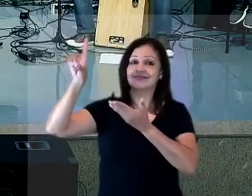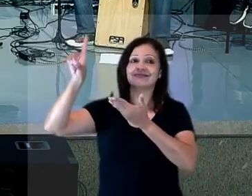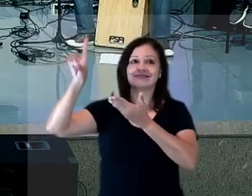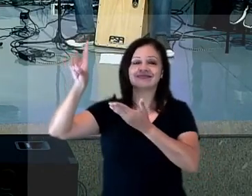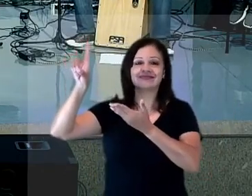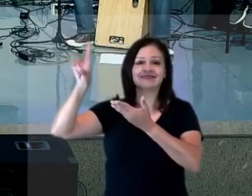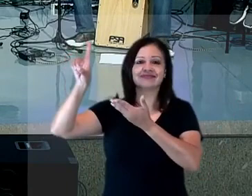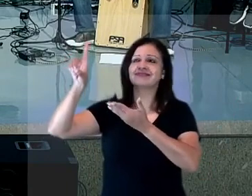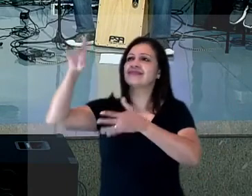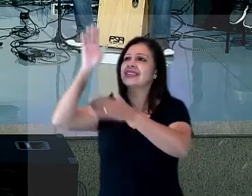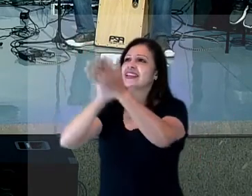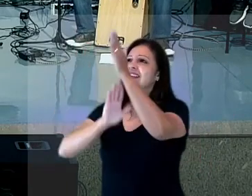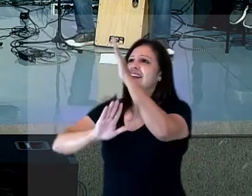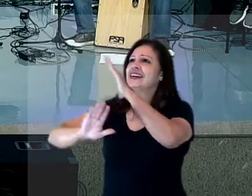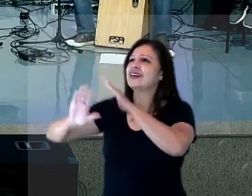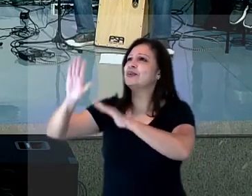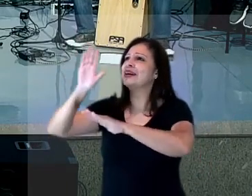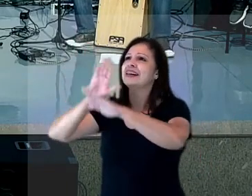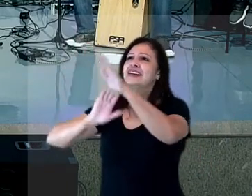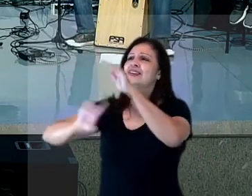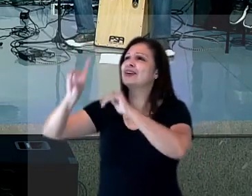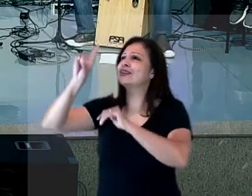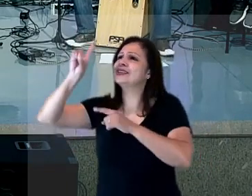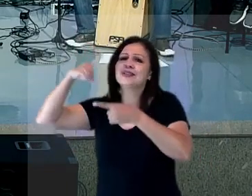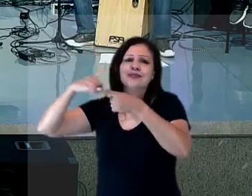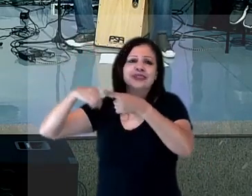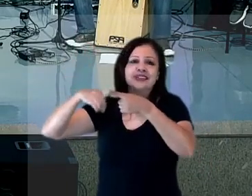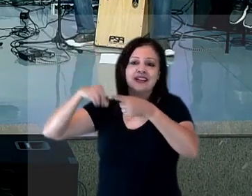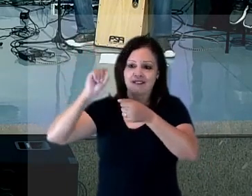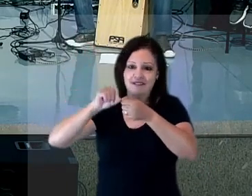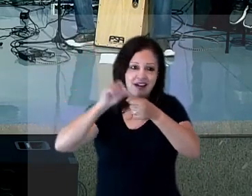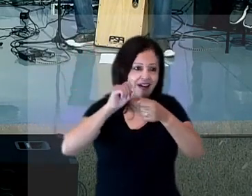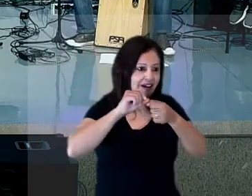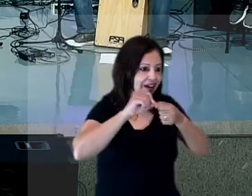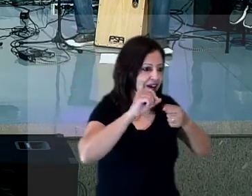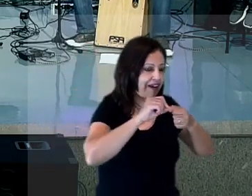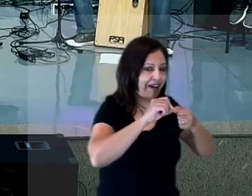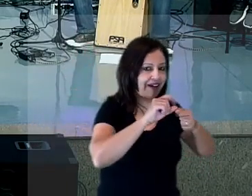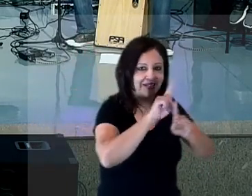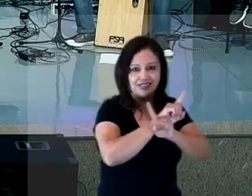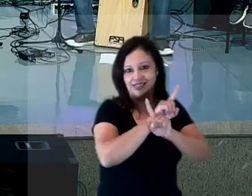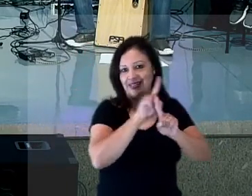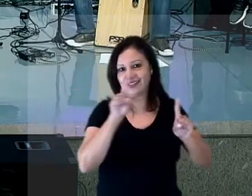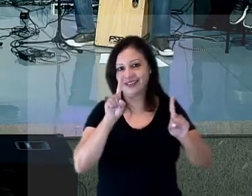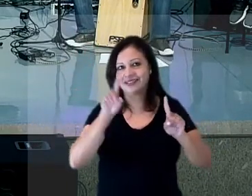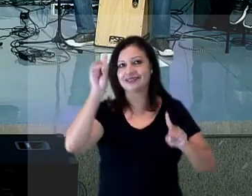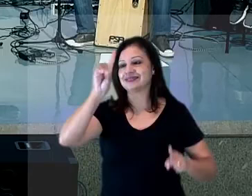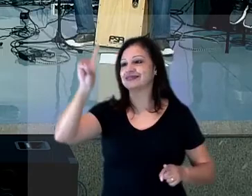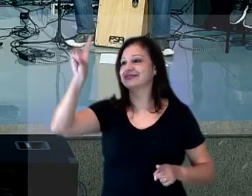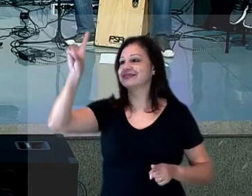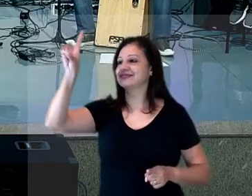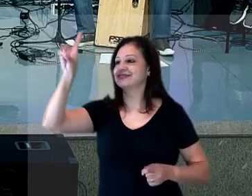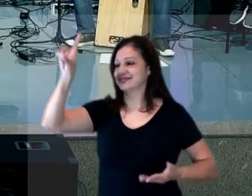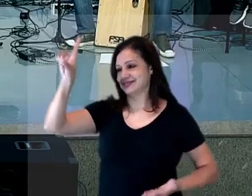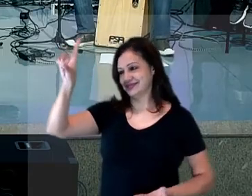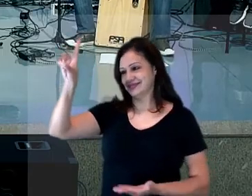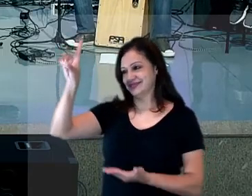Deus. Eu não adoro pelo que Ele faz, eu adoro pelo que Ele